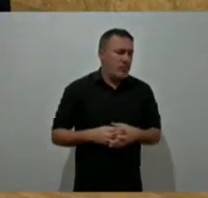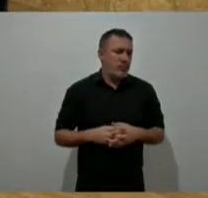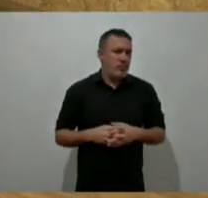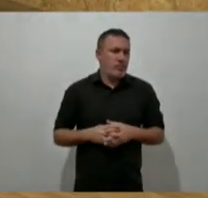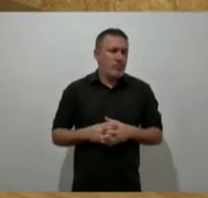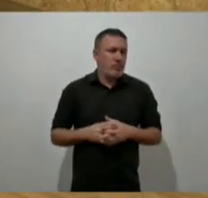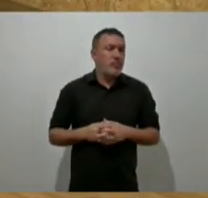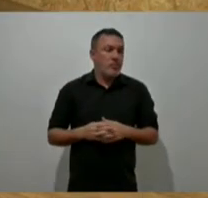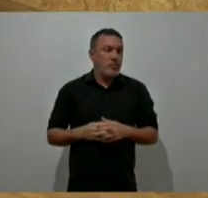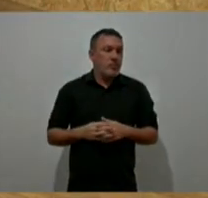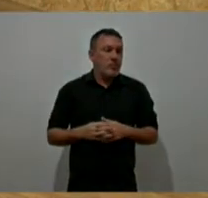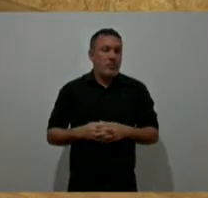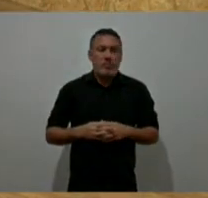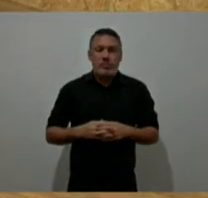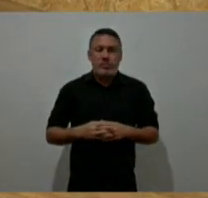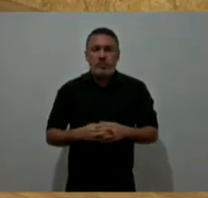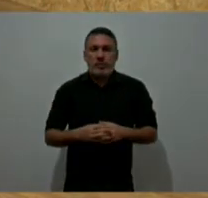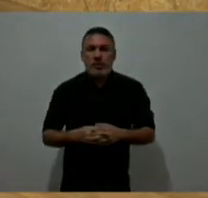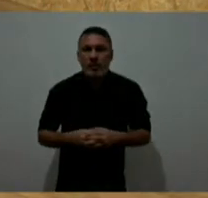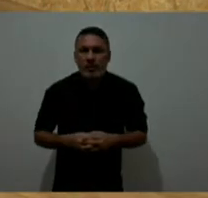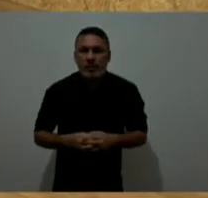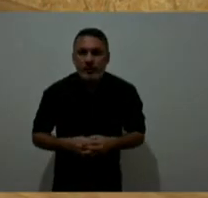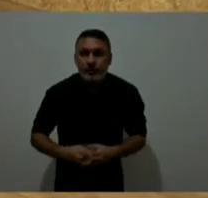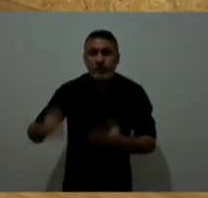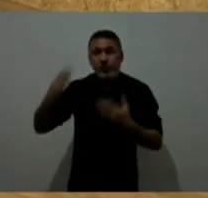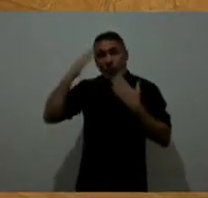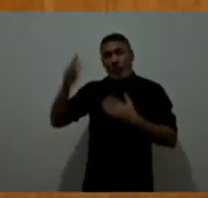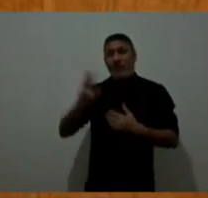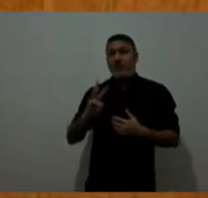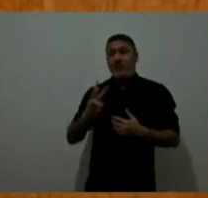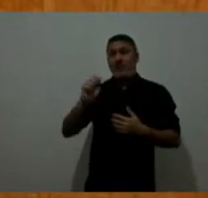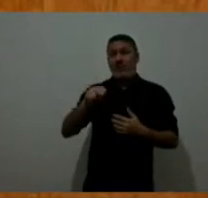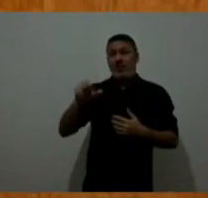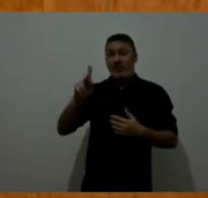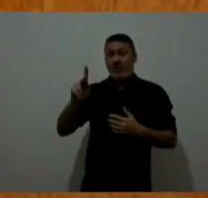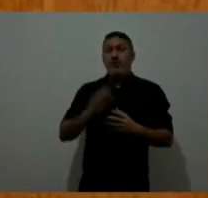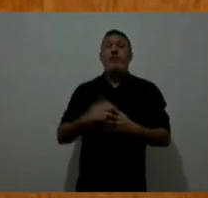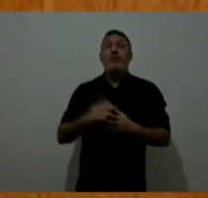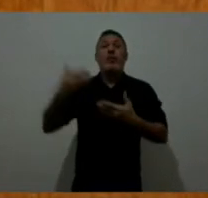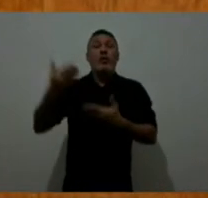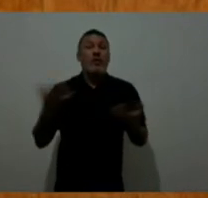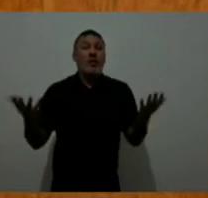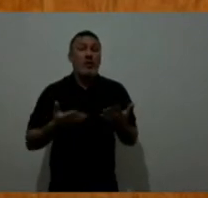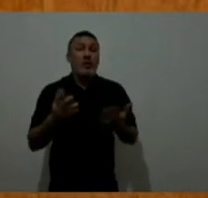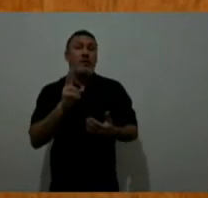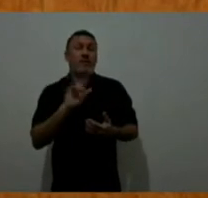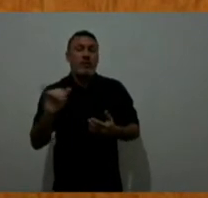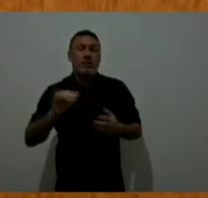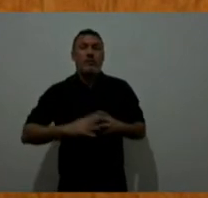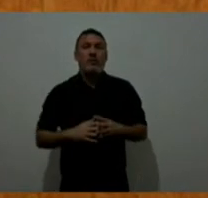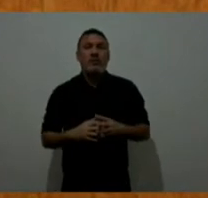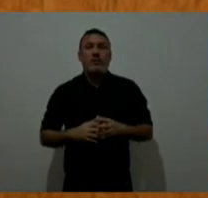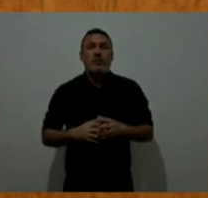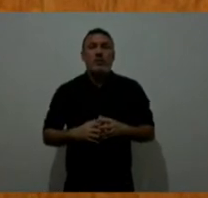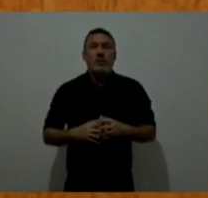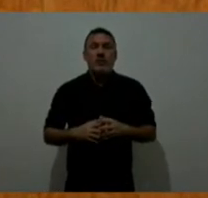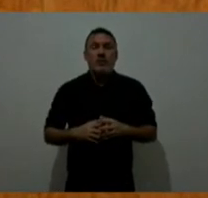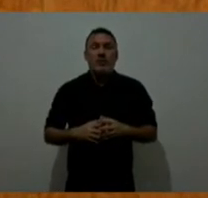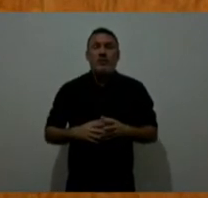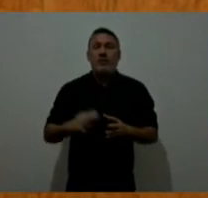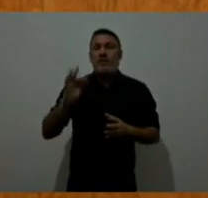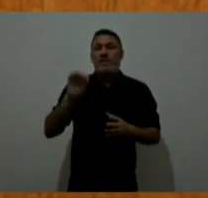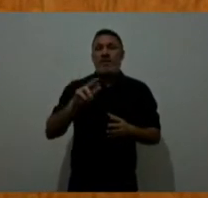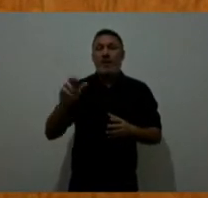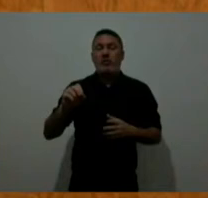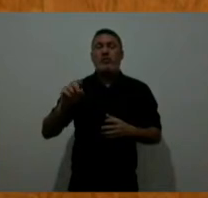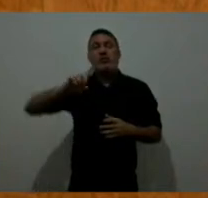Muito obrigado, Vanick. E agora vou convidar aqui Pedro Kiebe Ferraço, diretor comercial e de marketing do